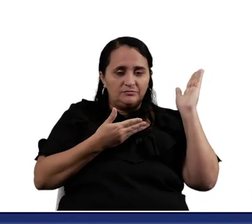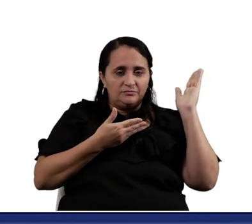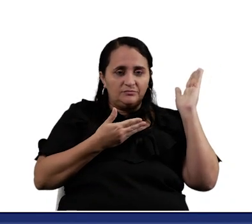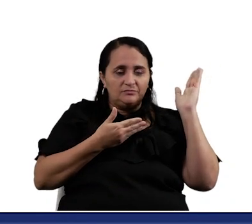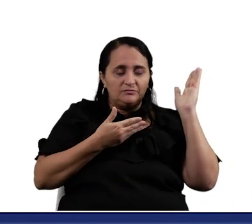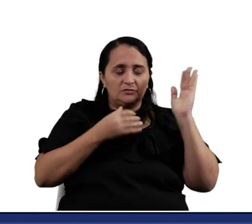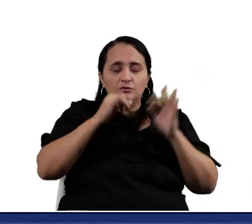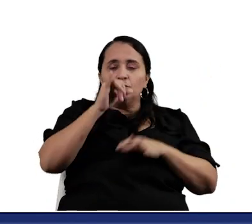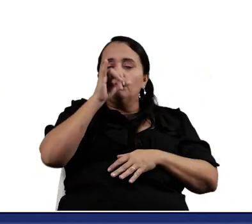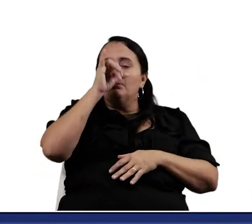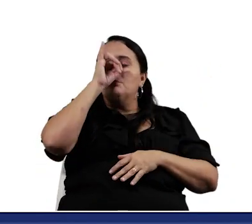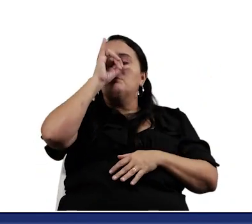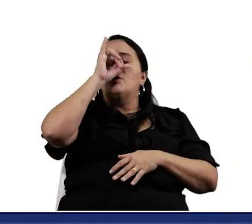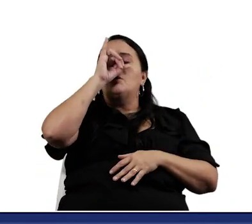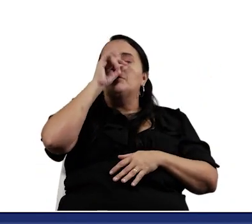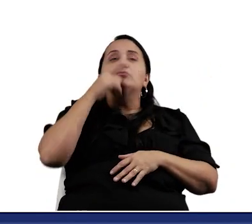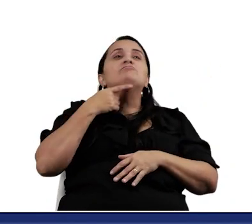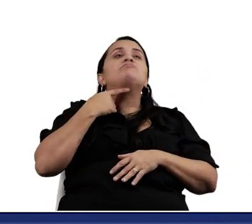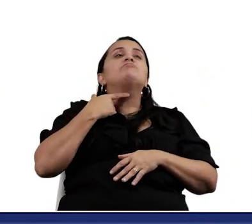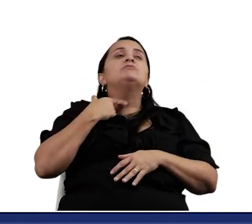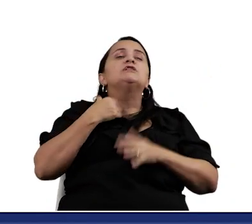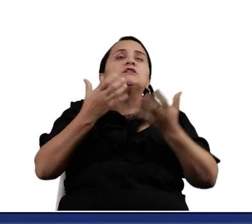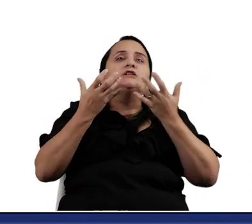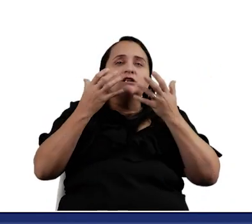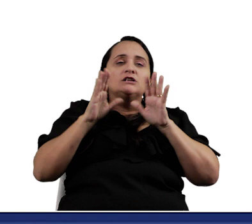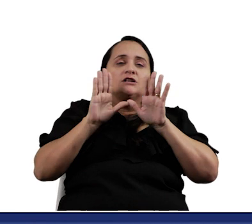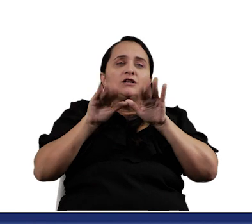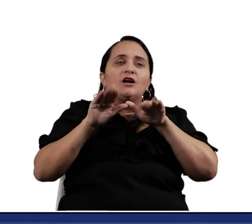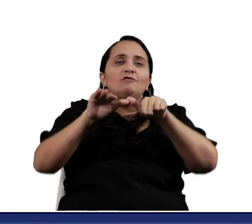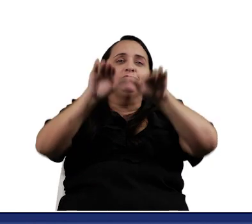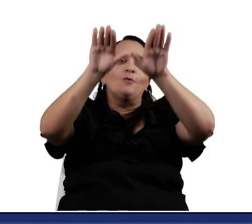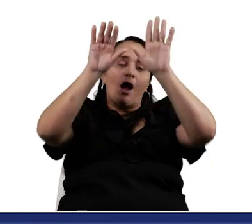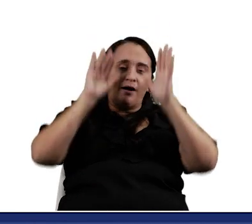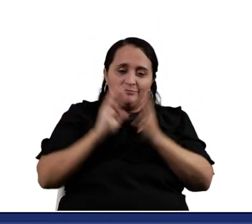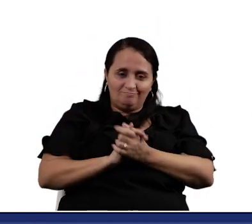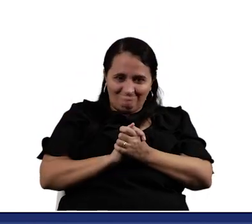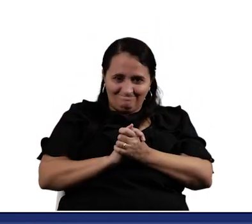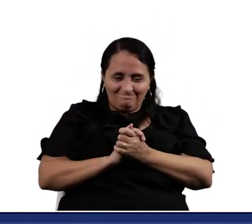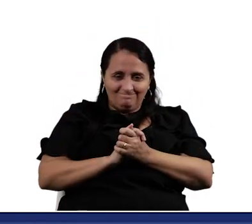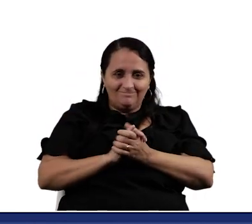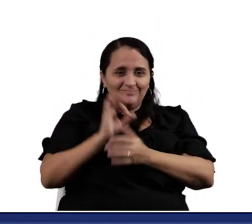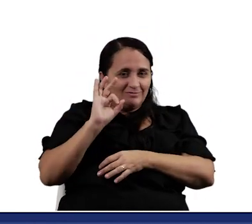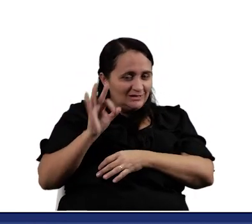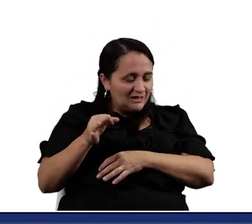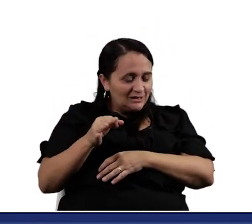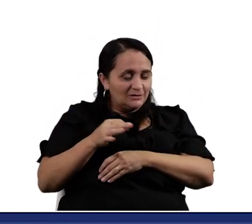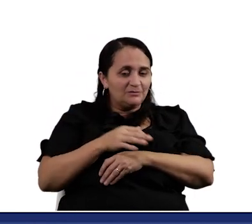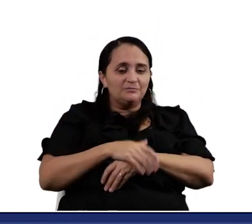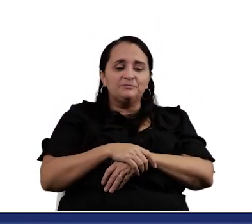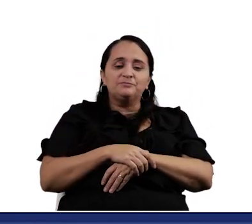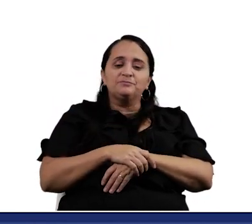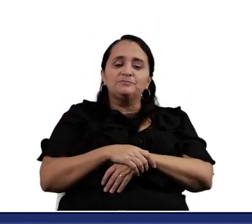Olha aí, a história está falando sobre o porquinho, sobre um porquinho que queria voar. Certo?